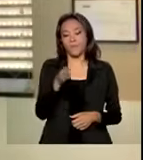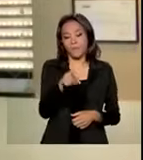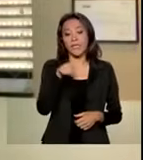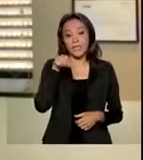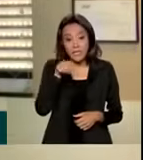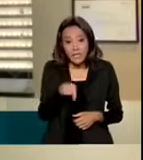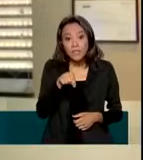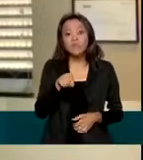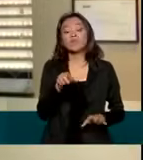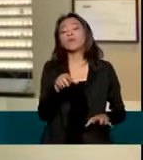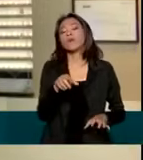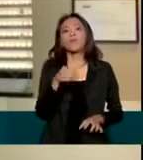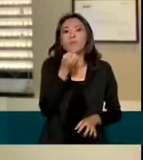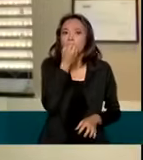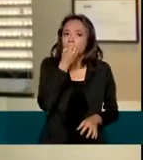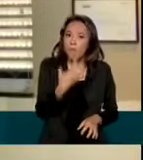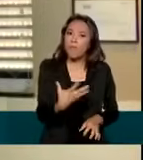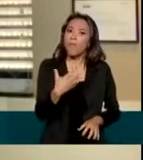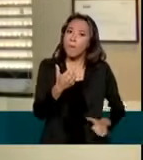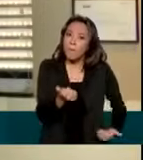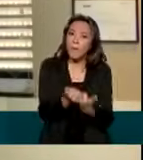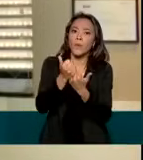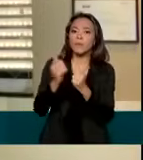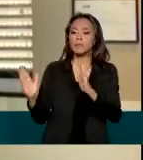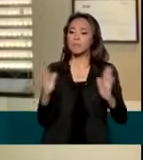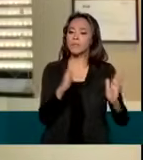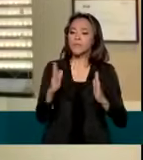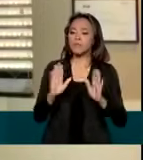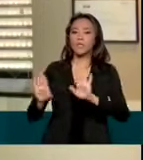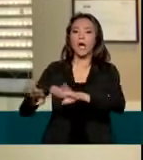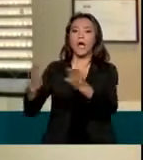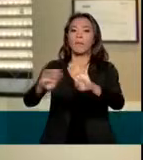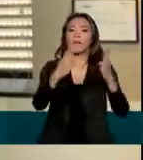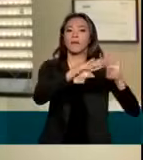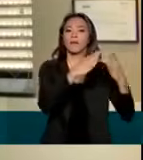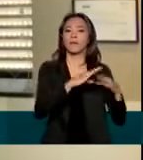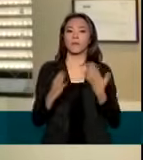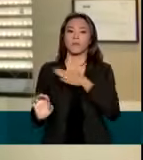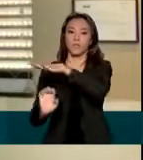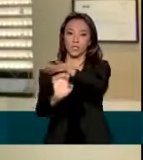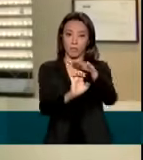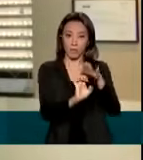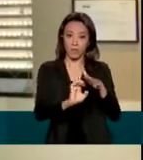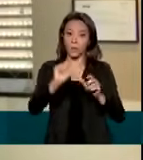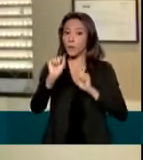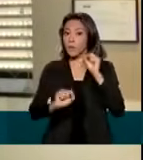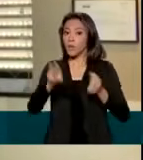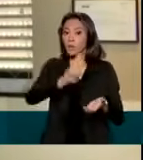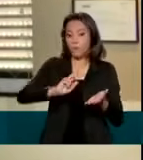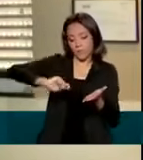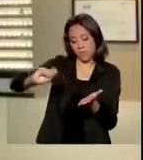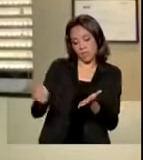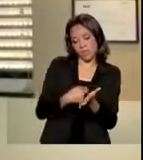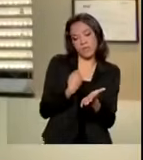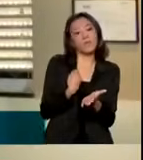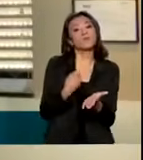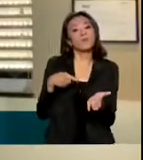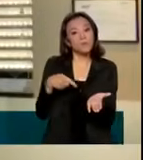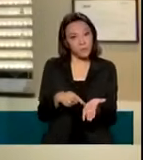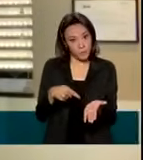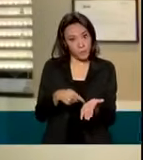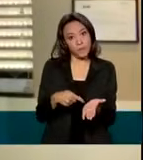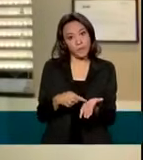essa redução no tempo de abertura de empresas o uso da assinatura eletrônica avançada do